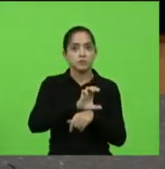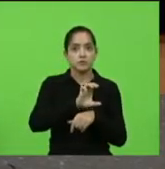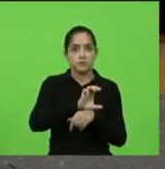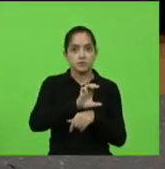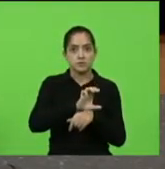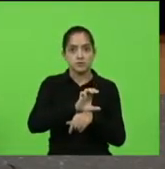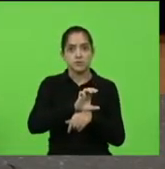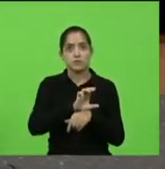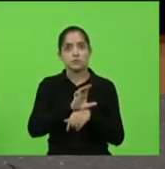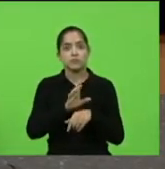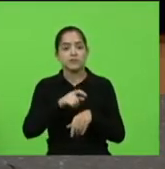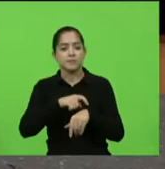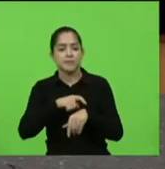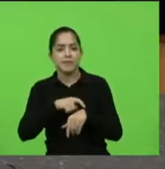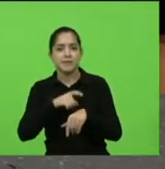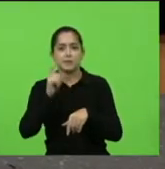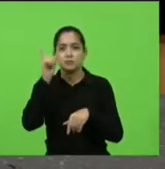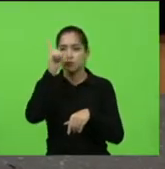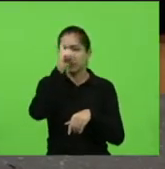difíceis aqueles,